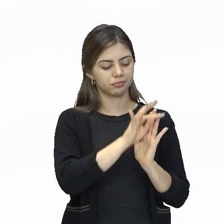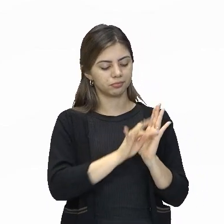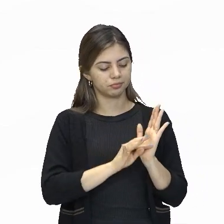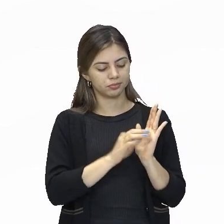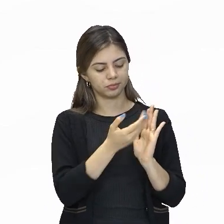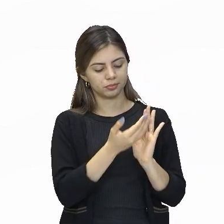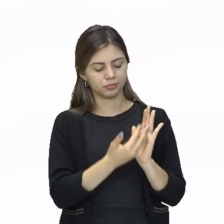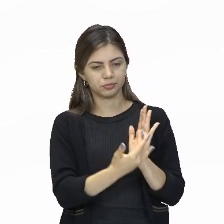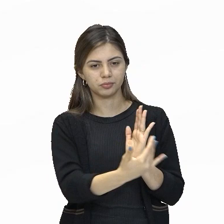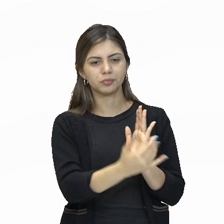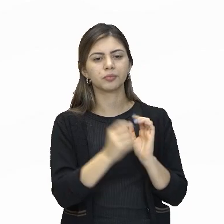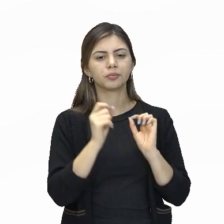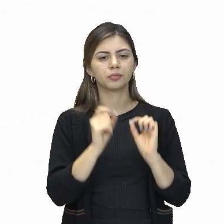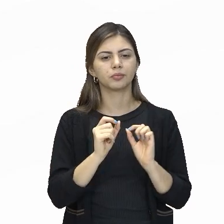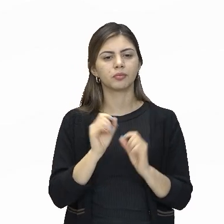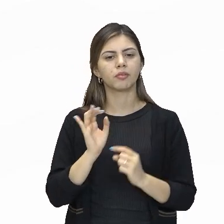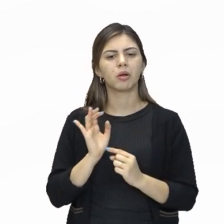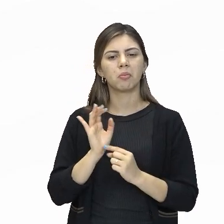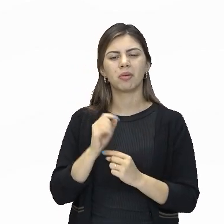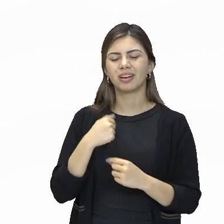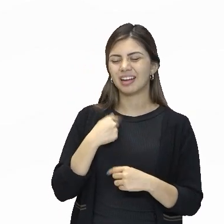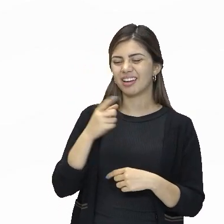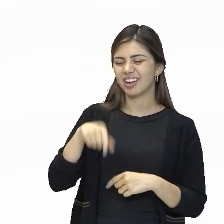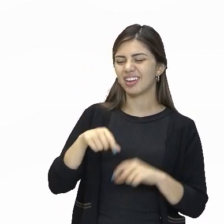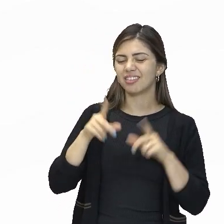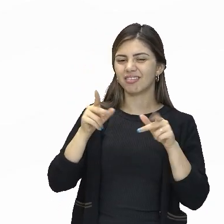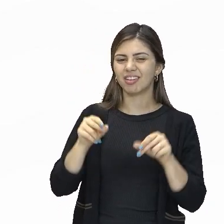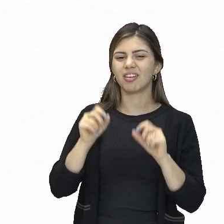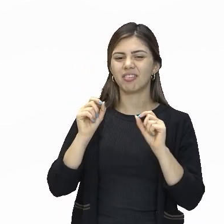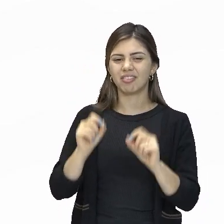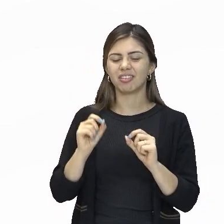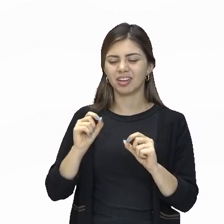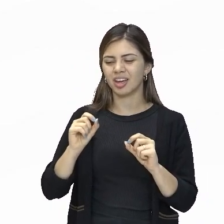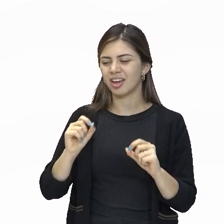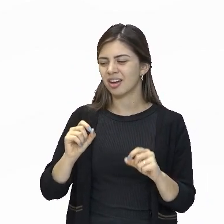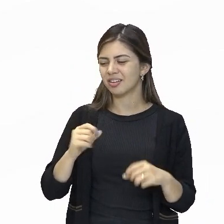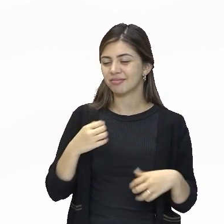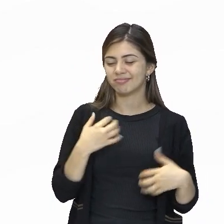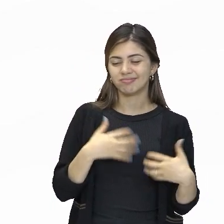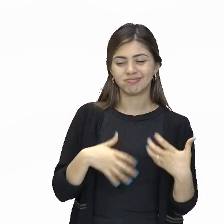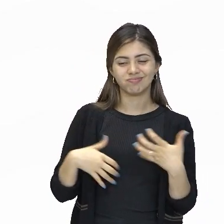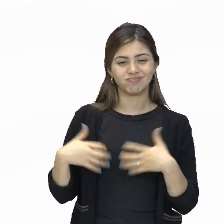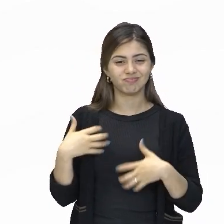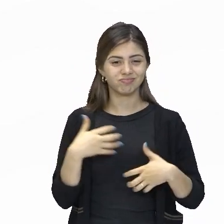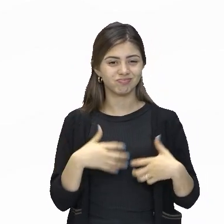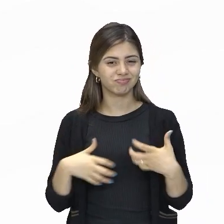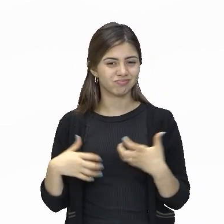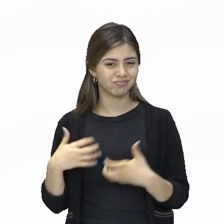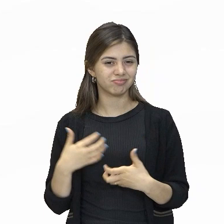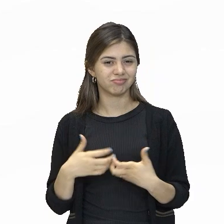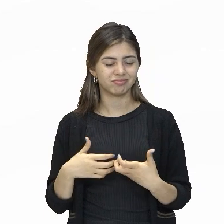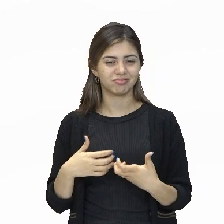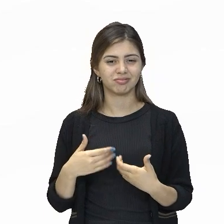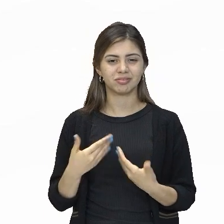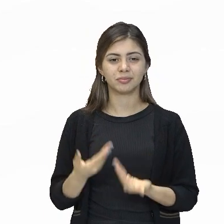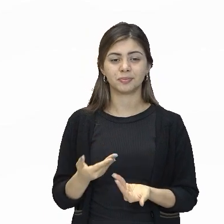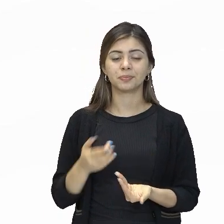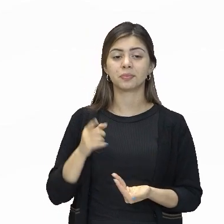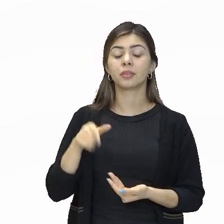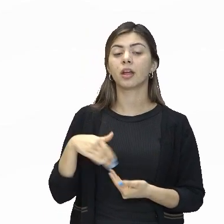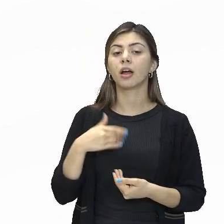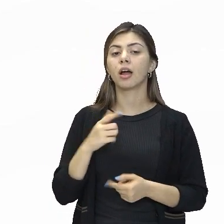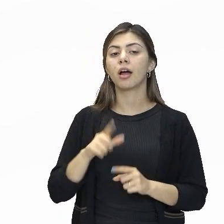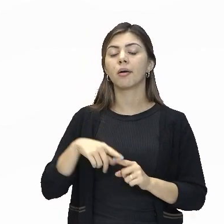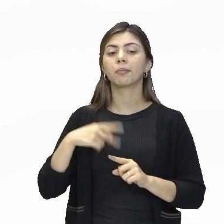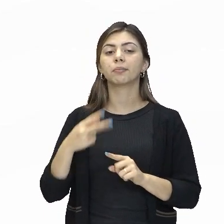ele mostra-se como enjoado. Vejam aí no próximo, nossa próxima, olha só, já o verme, né?